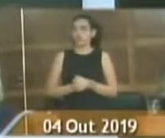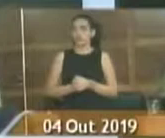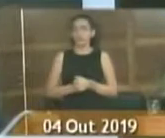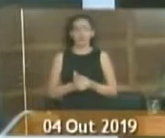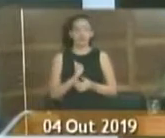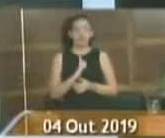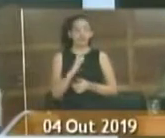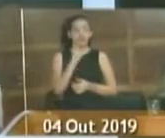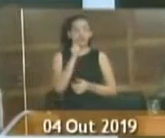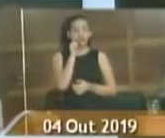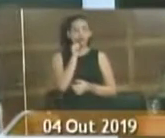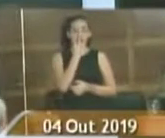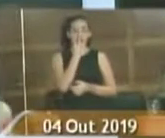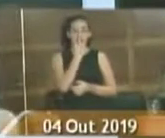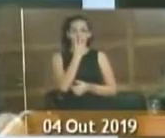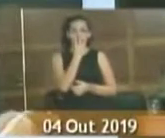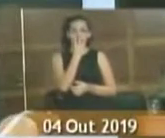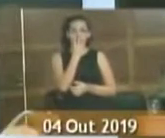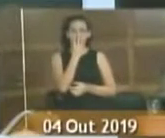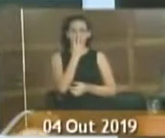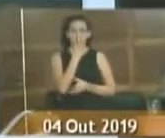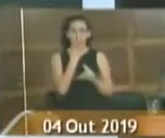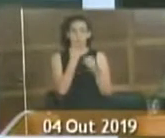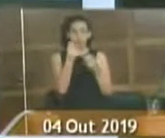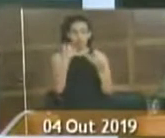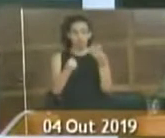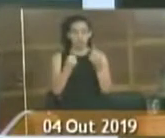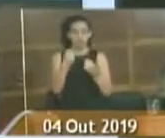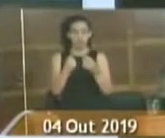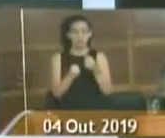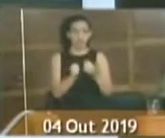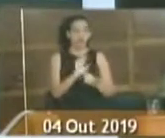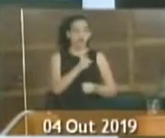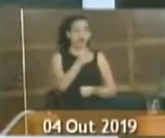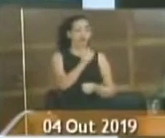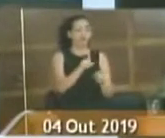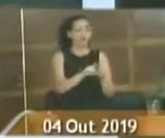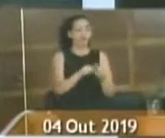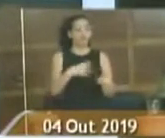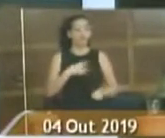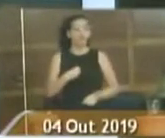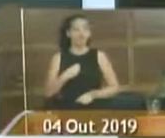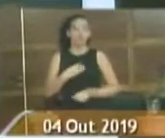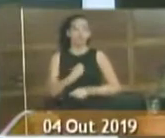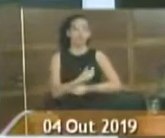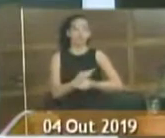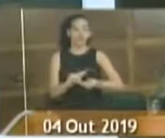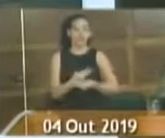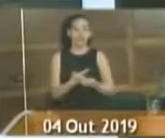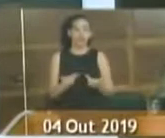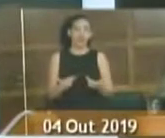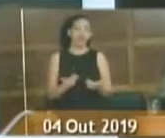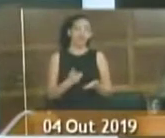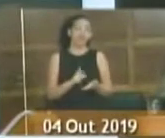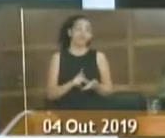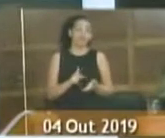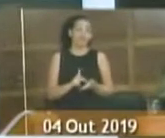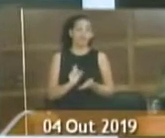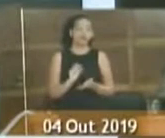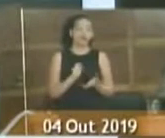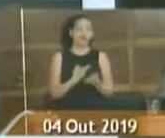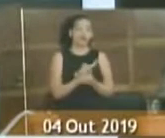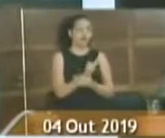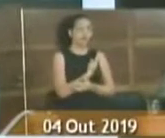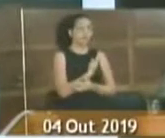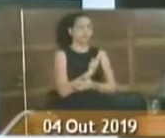Tem uma cadelinha lá, ó, com a mama cheia de leite, a outra lá amamentando um monte de bebezinho. Essa é a realidade dos